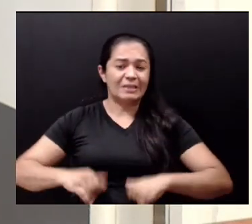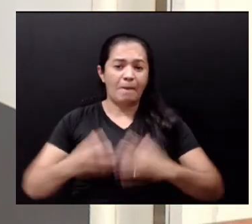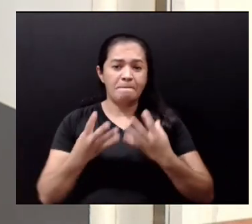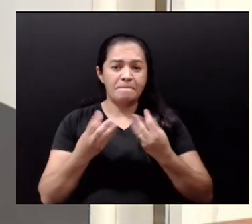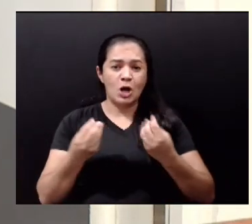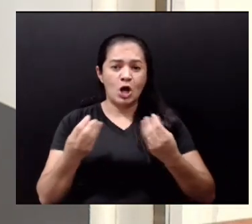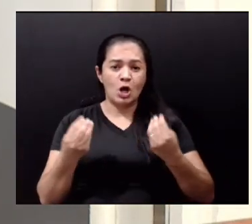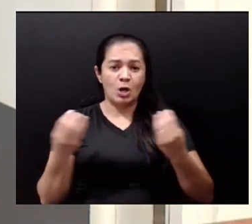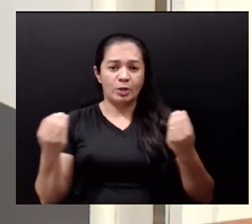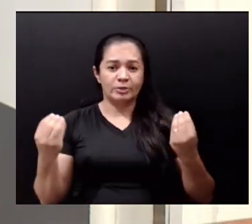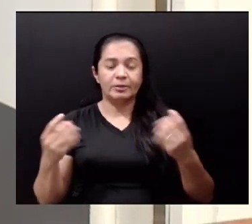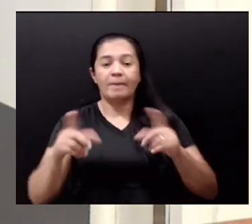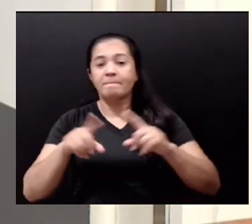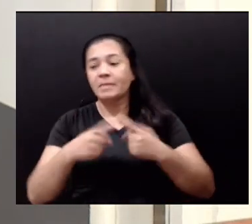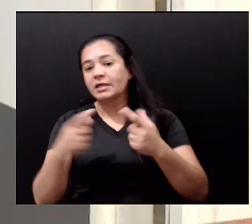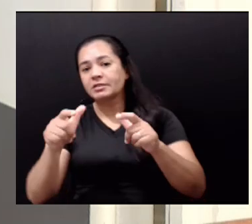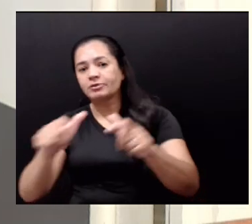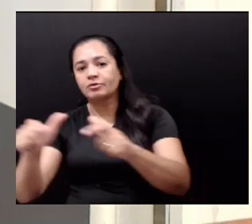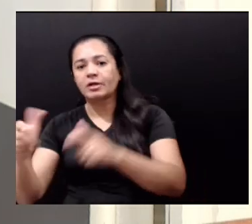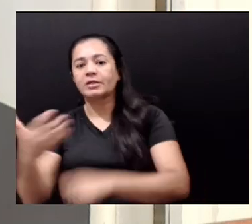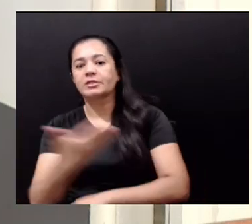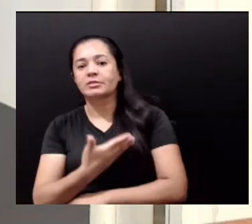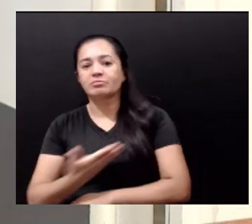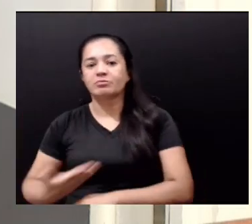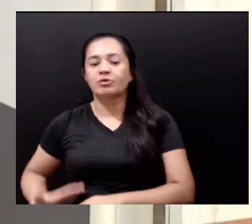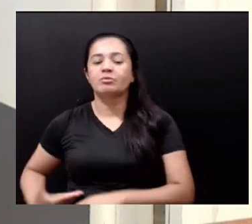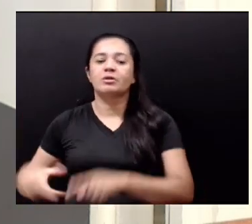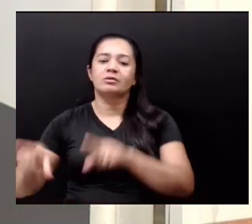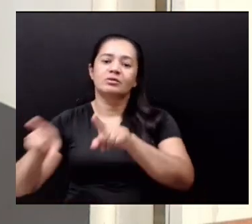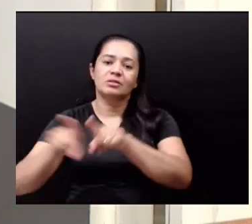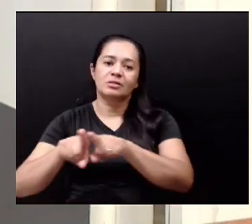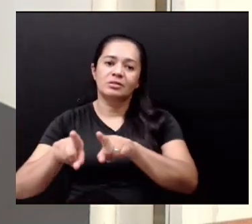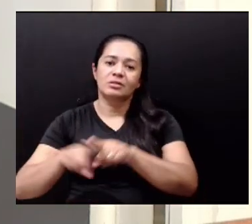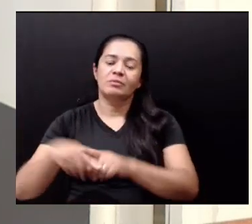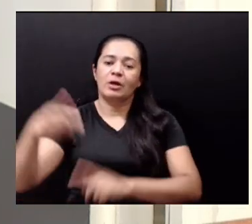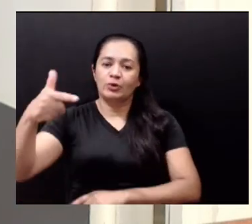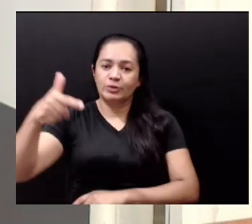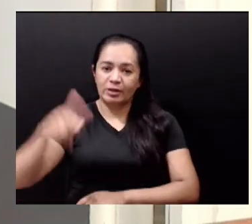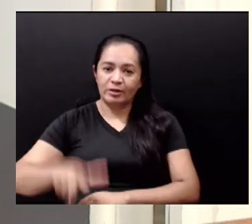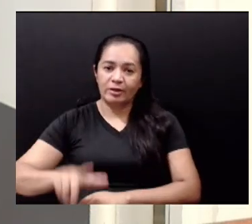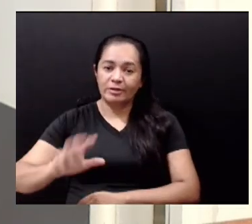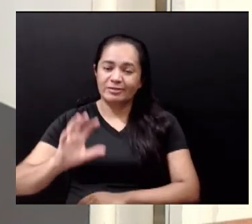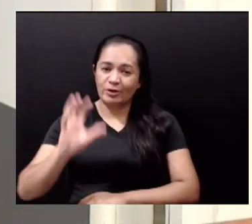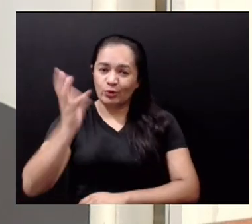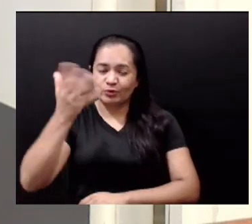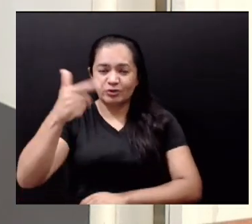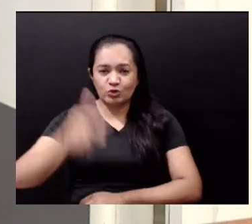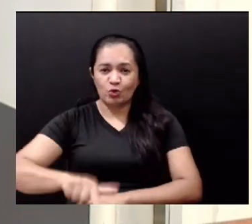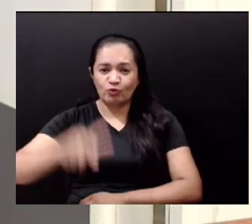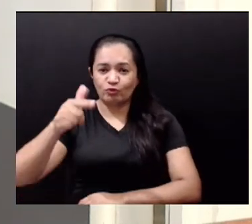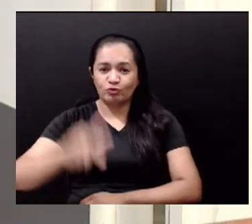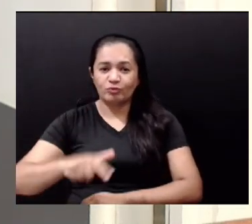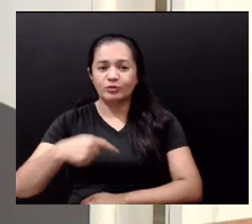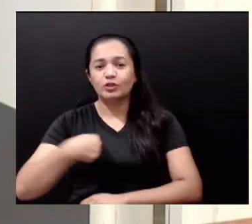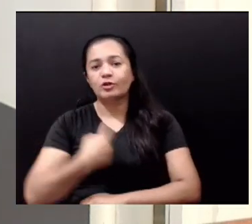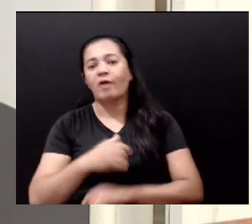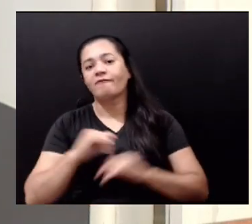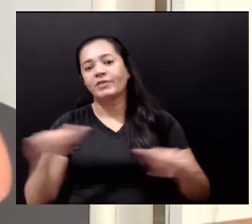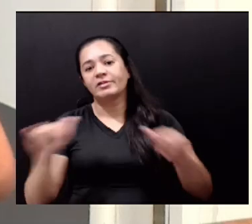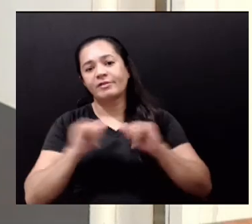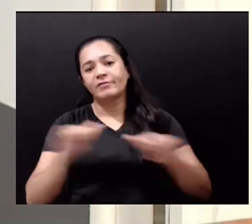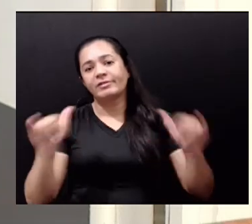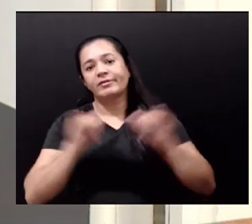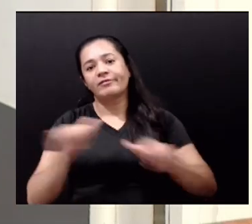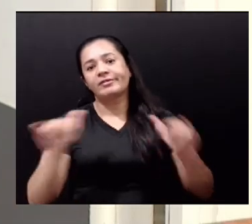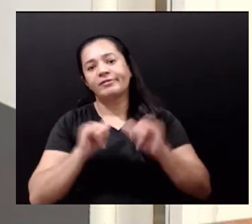e a gente fica de novo, tendo que repetir o mesmo, né? Todo mundo já sabe o quanto as mulheres sofrem